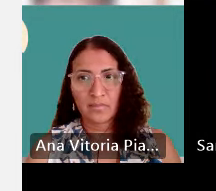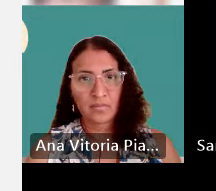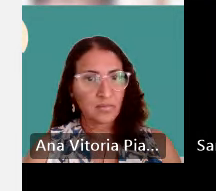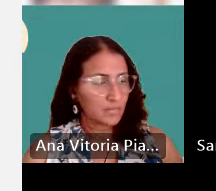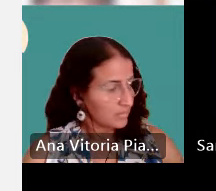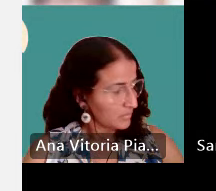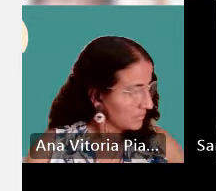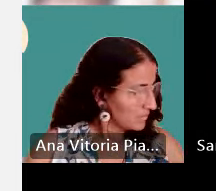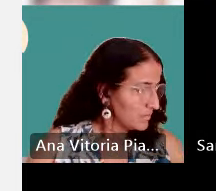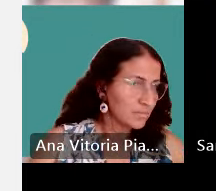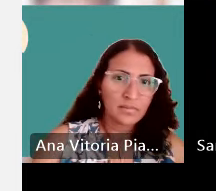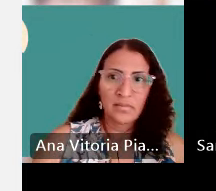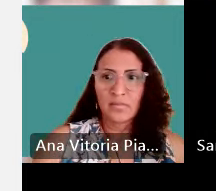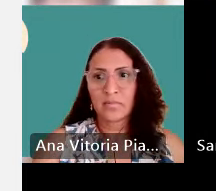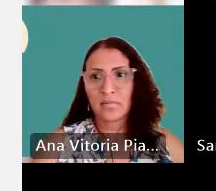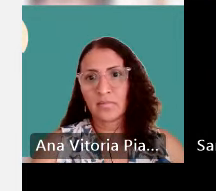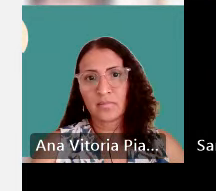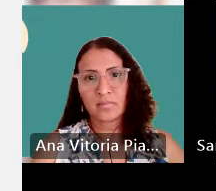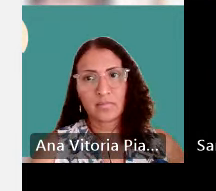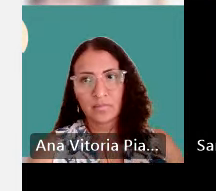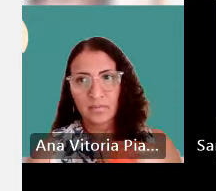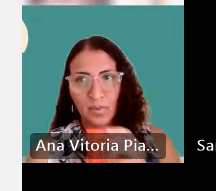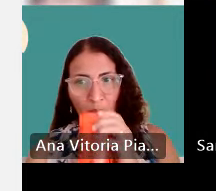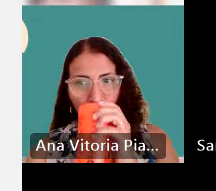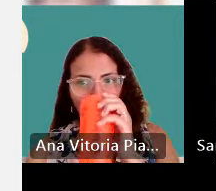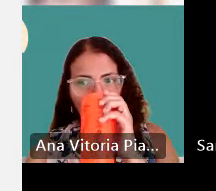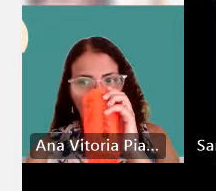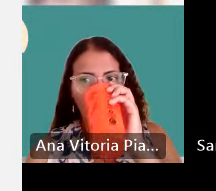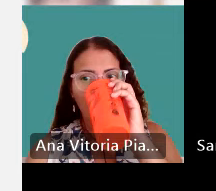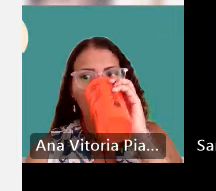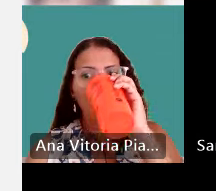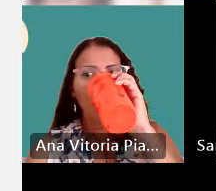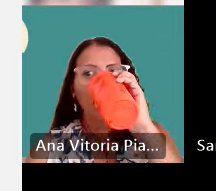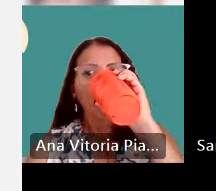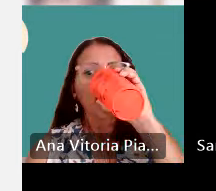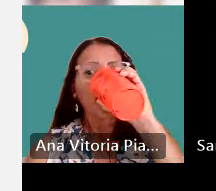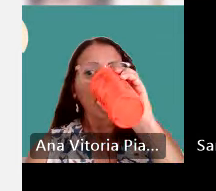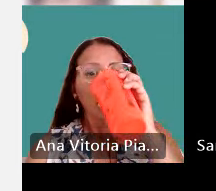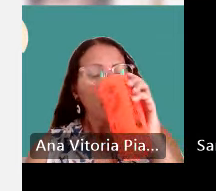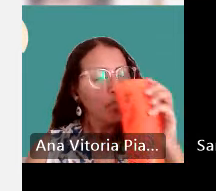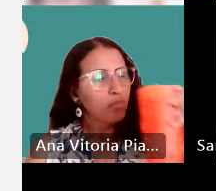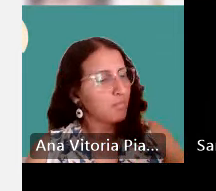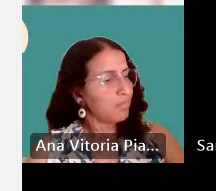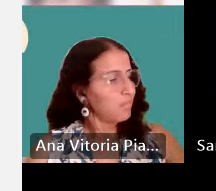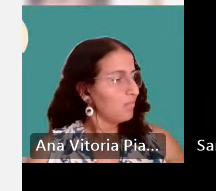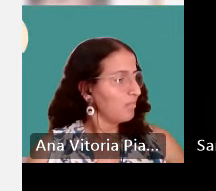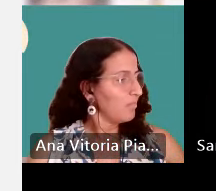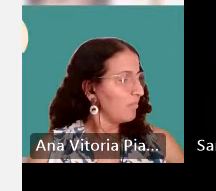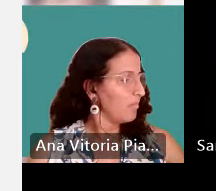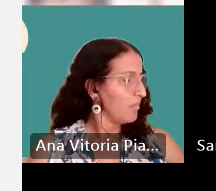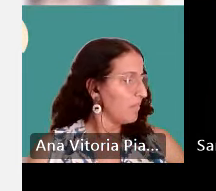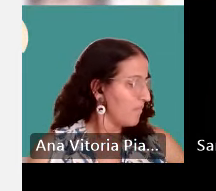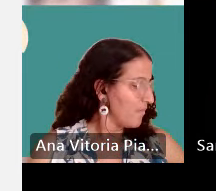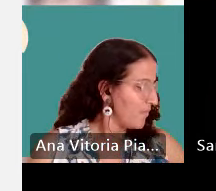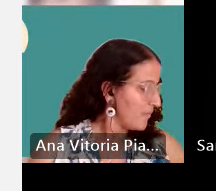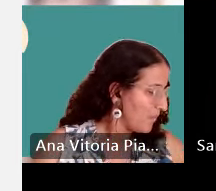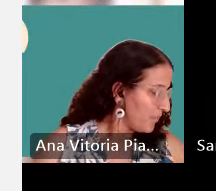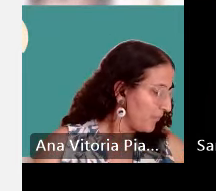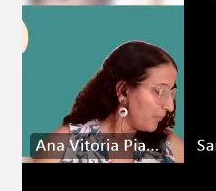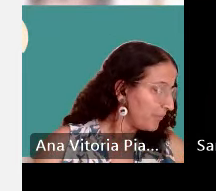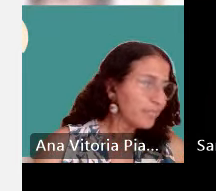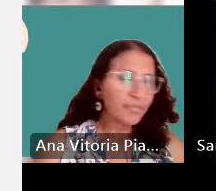né ela pode levar Justamente a essa inércia paralisia tomada de decisões E aí um dos pontos que eles falam é como a a essa a